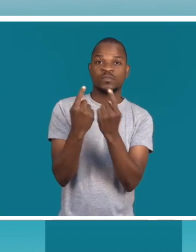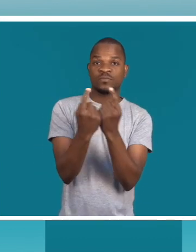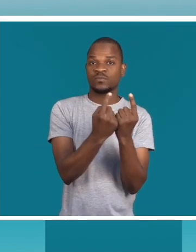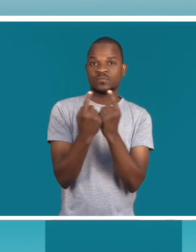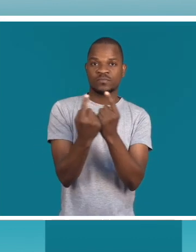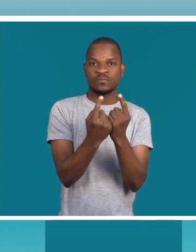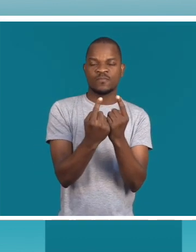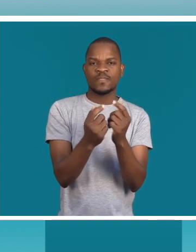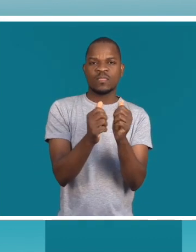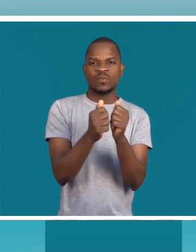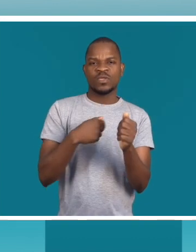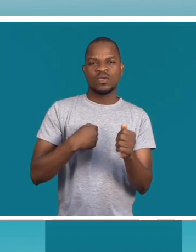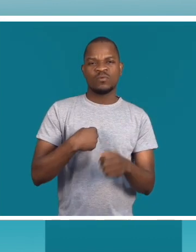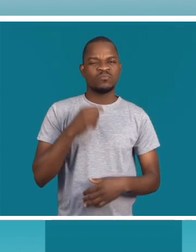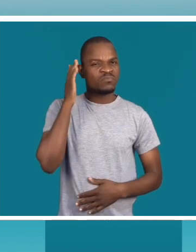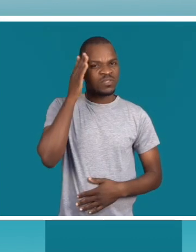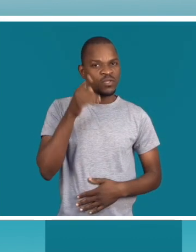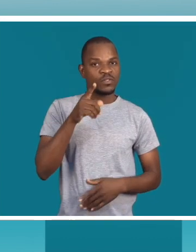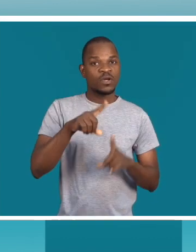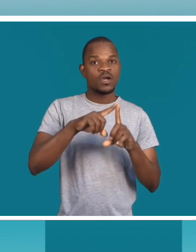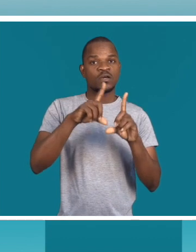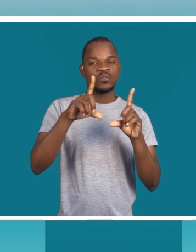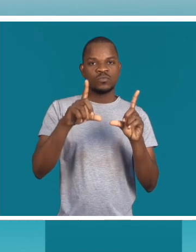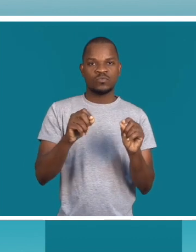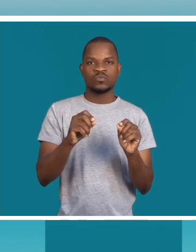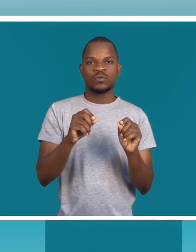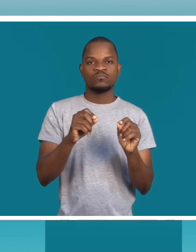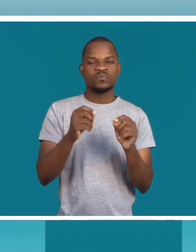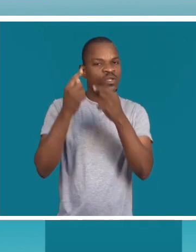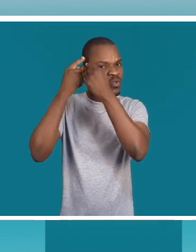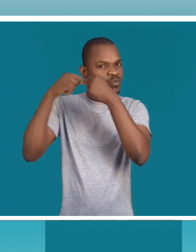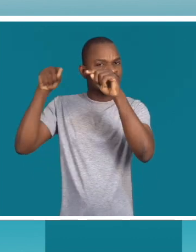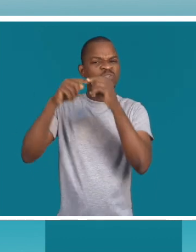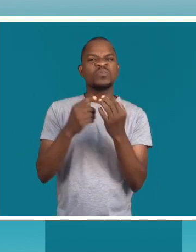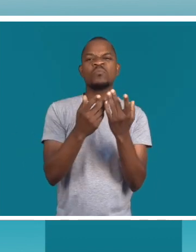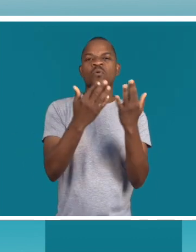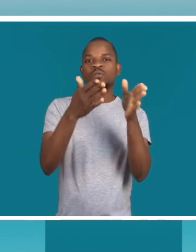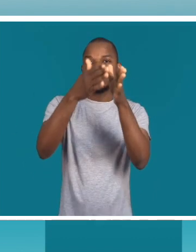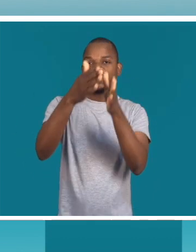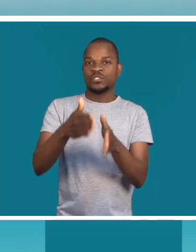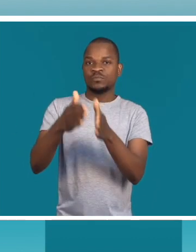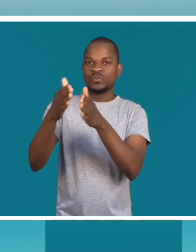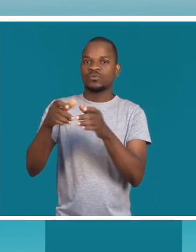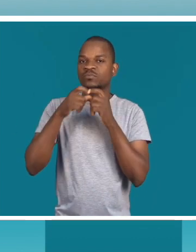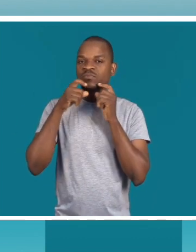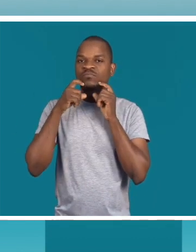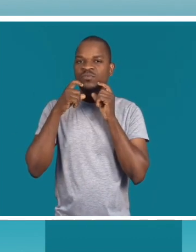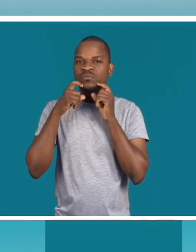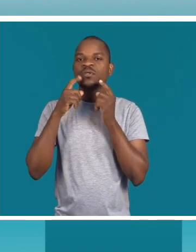é uma das realizações do sonho de milhares de moçambicanos, principalmente pessoas com deficiência, que muitas das vezes